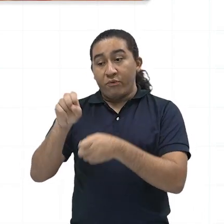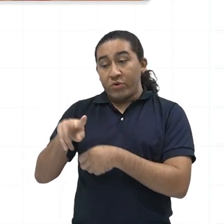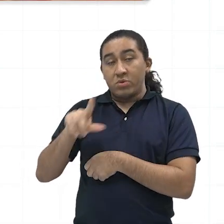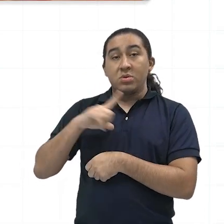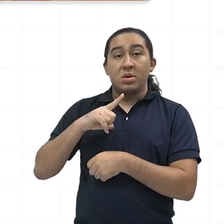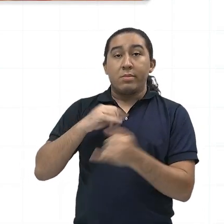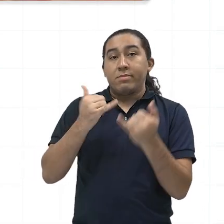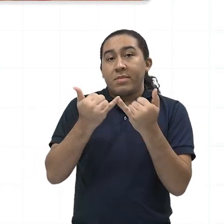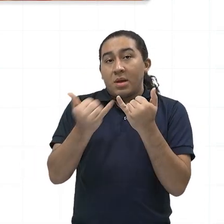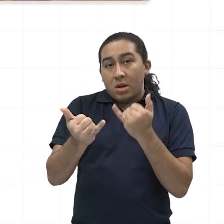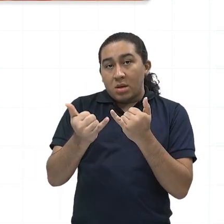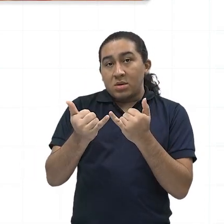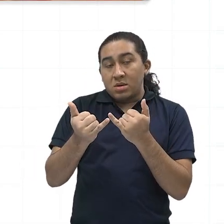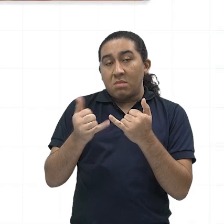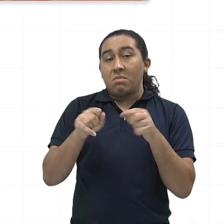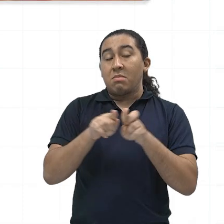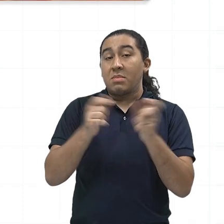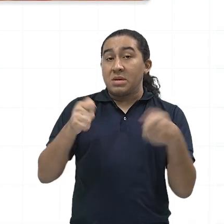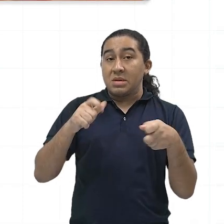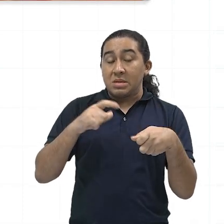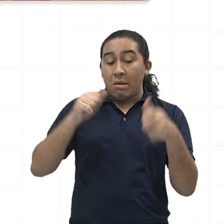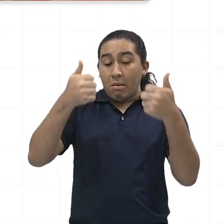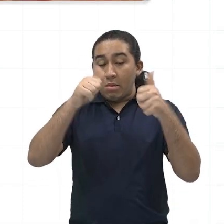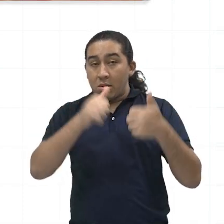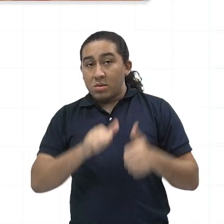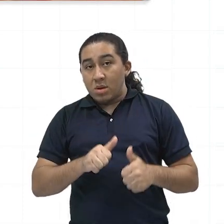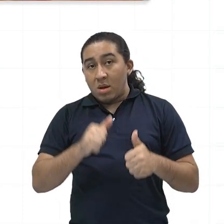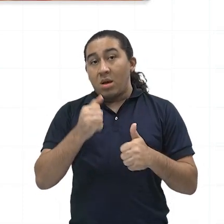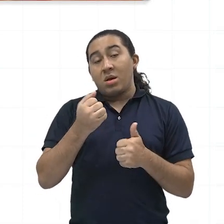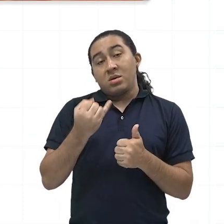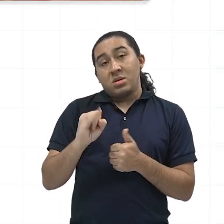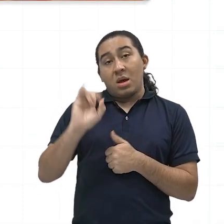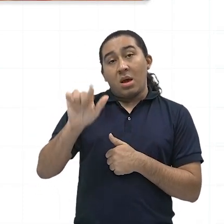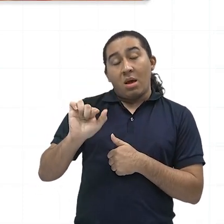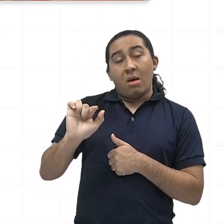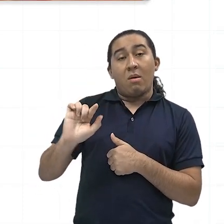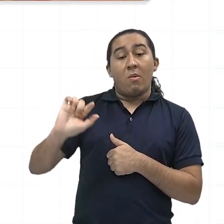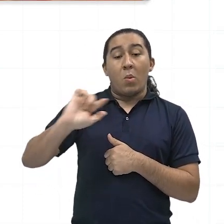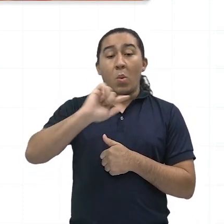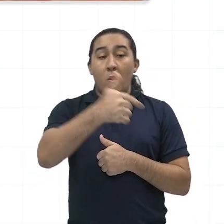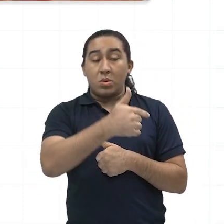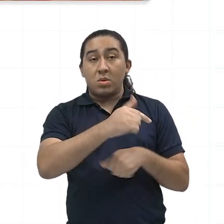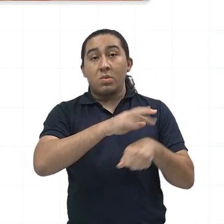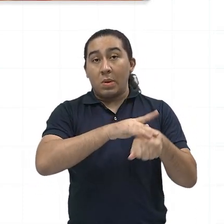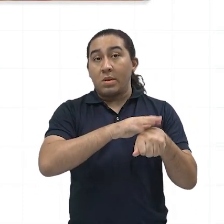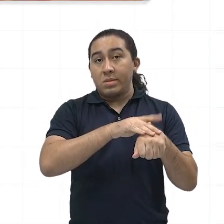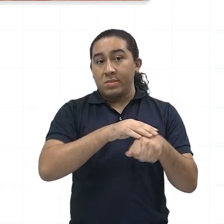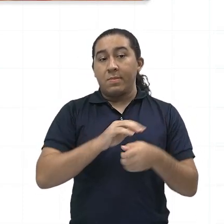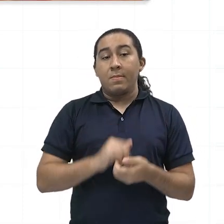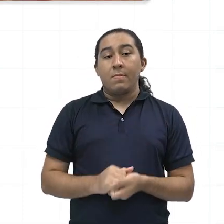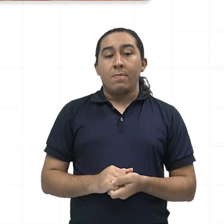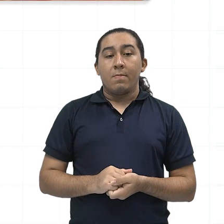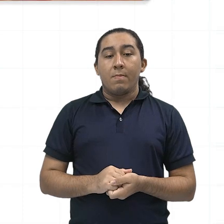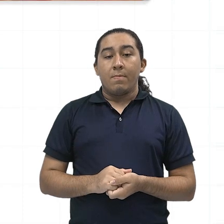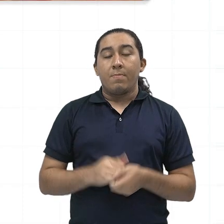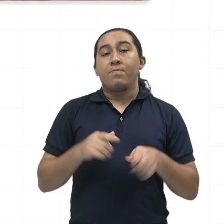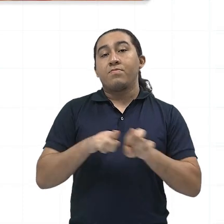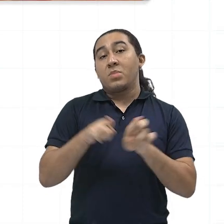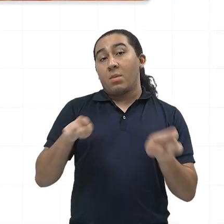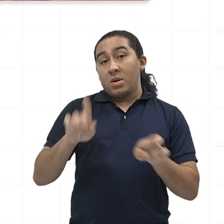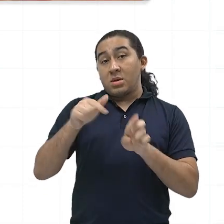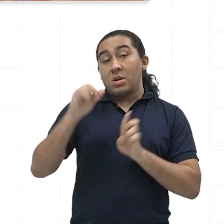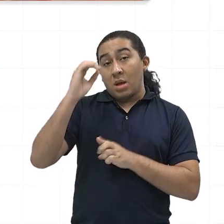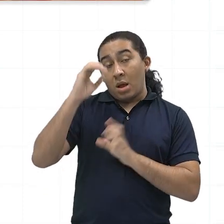parecido com esse. Então, não confundir. Pode ser sintomas de hepatite ou pode ser de outra doença, tá bom? Mas o aspecto